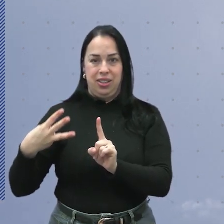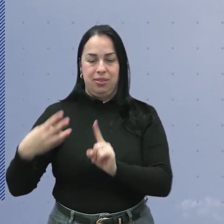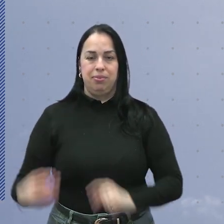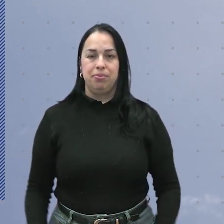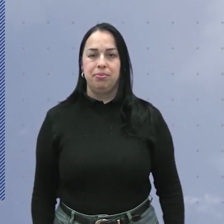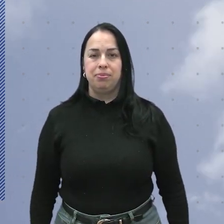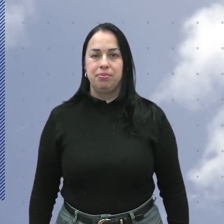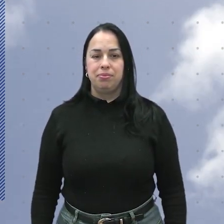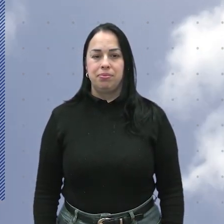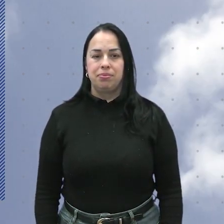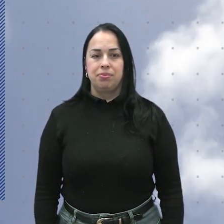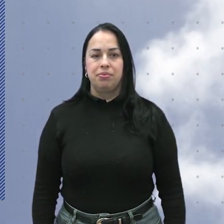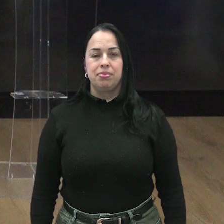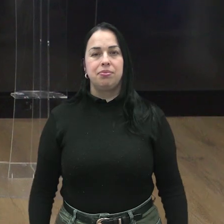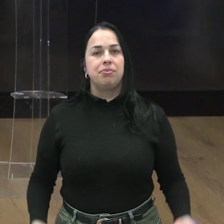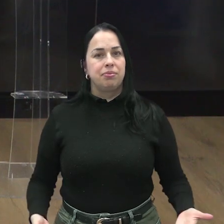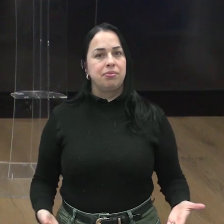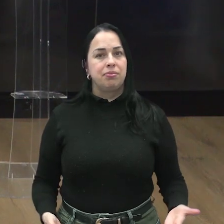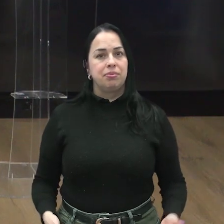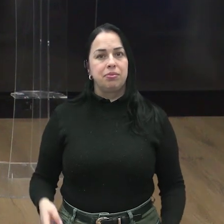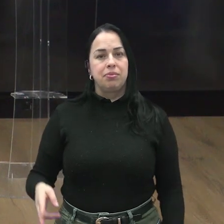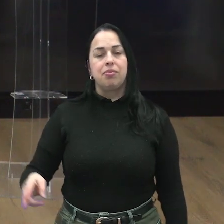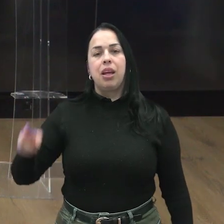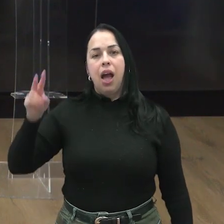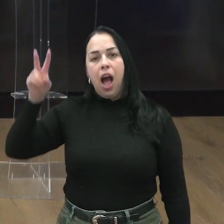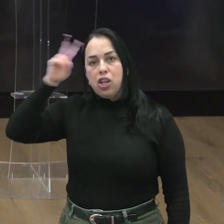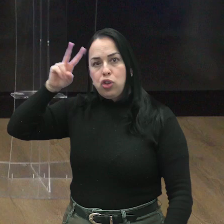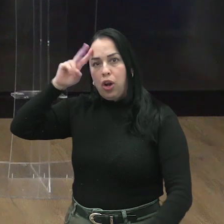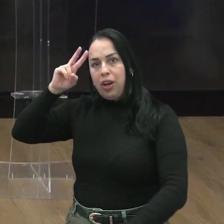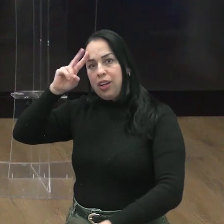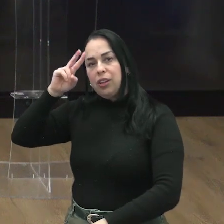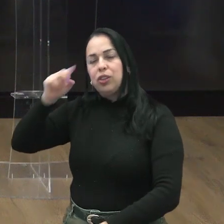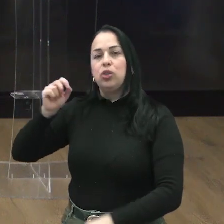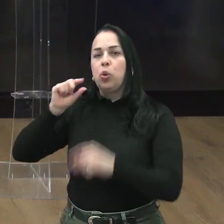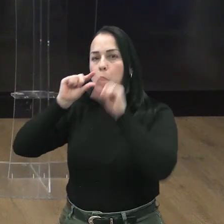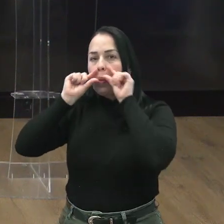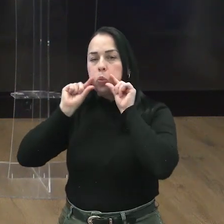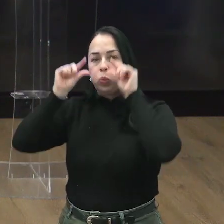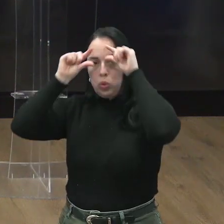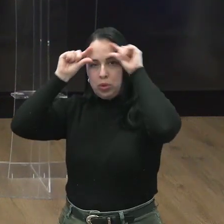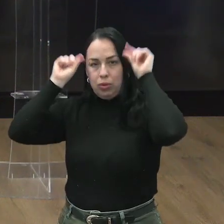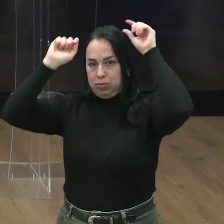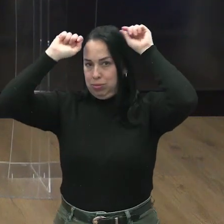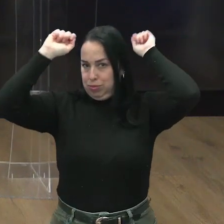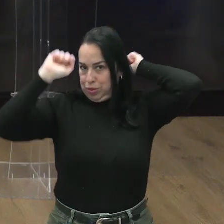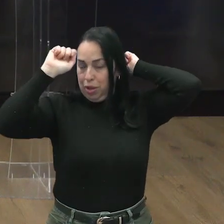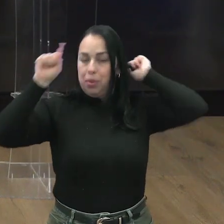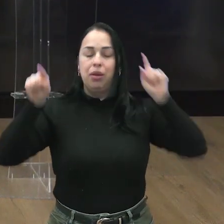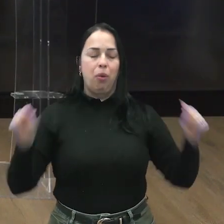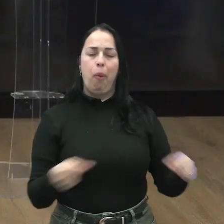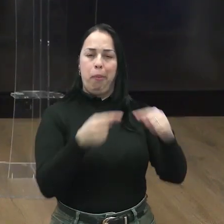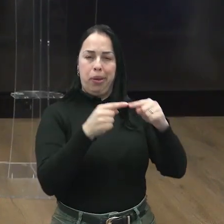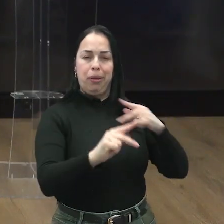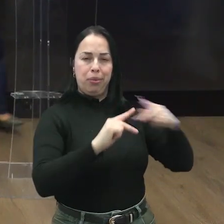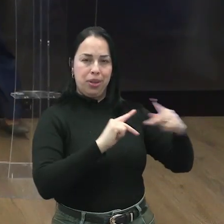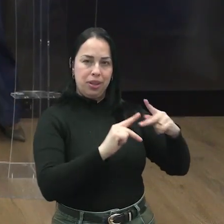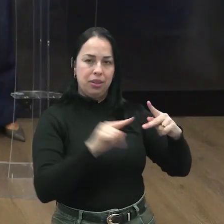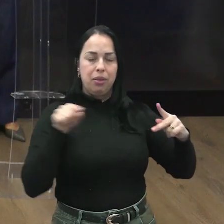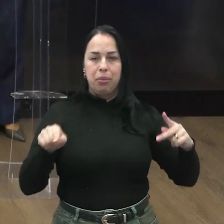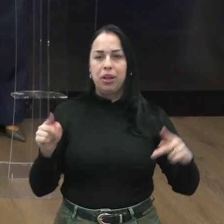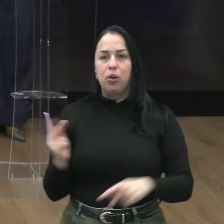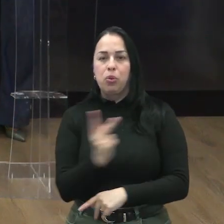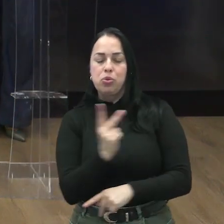graus. A história de Santos Dumont se conecta de forma bastante especial com São José. Não